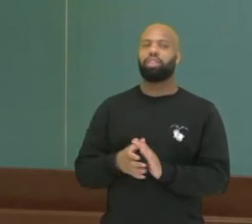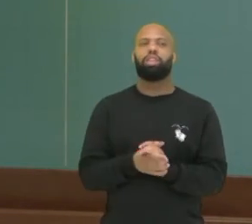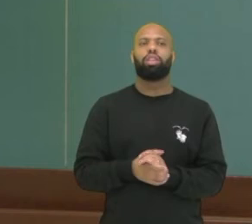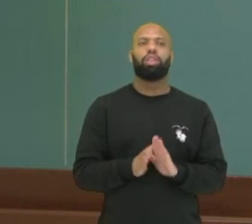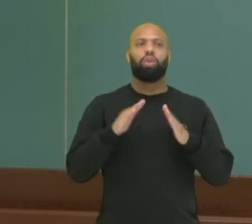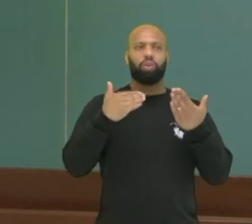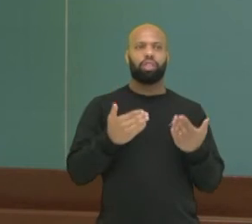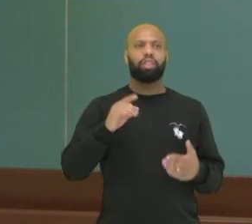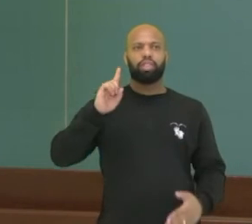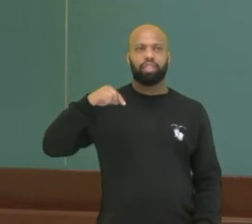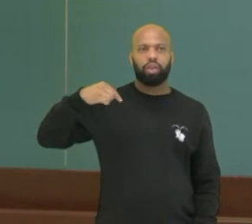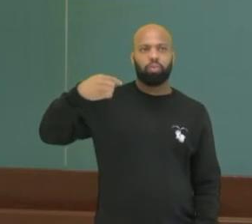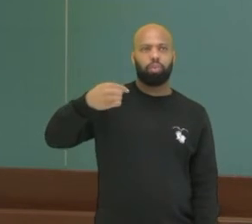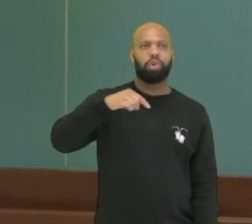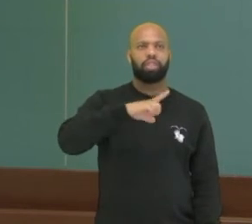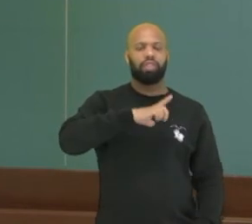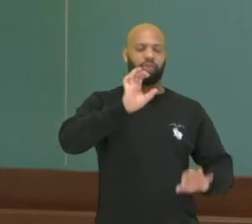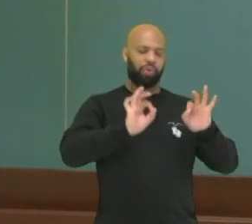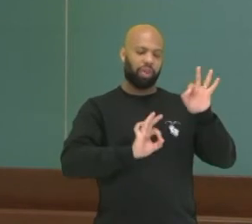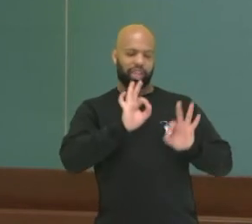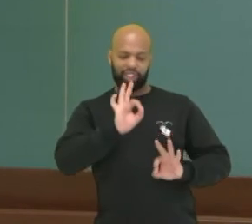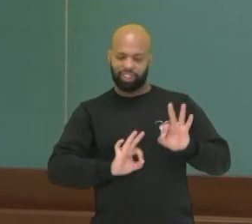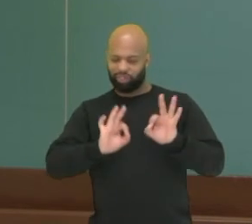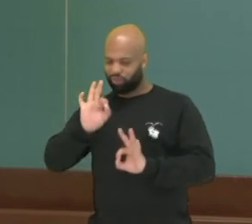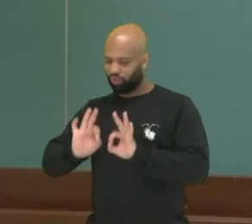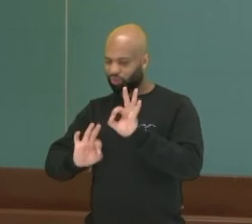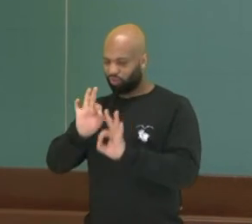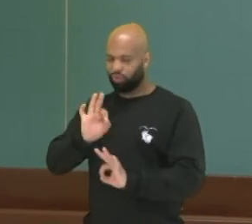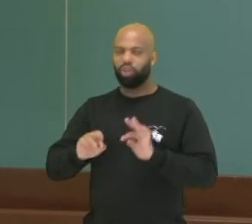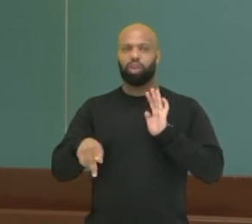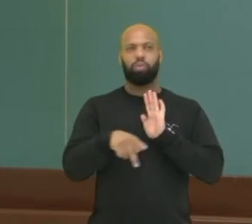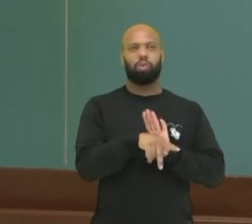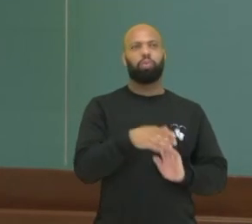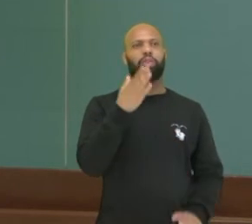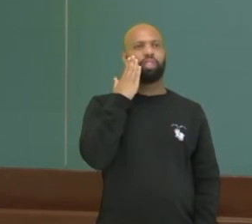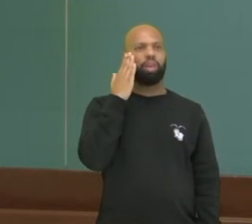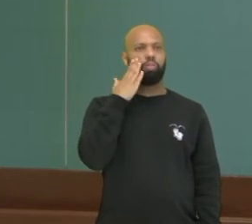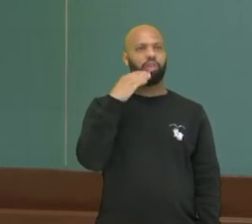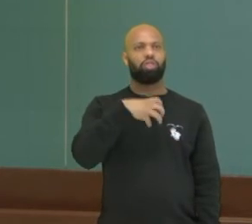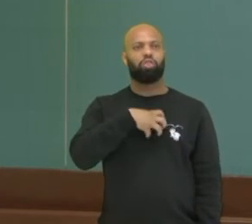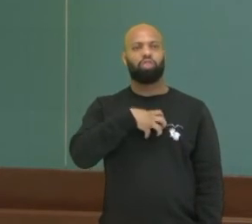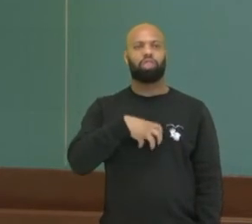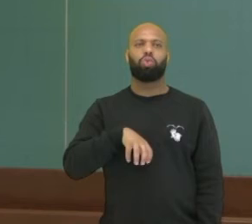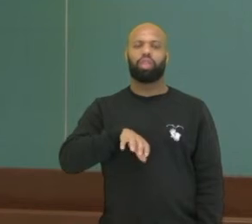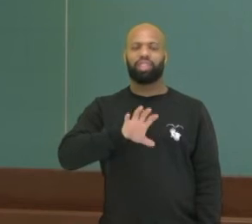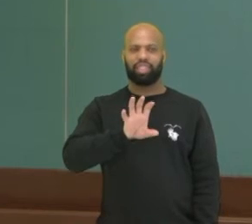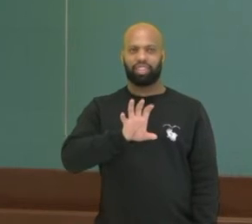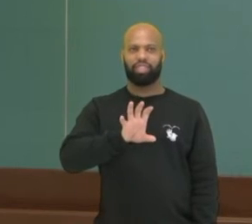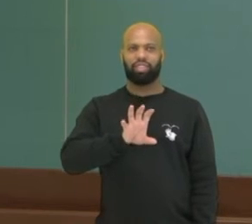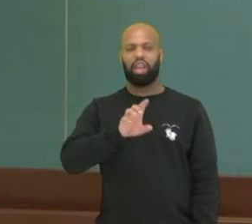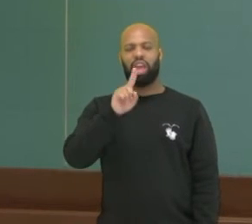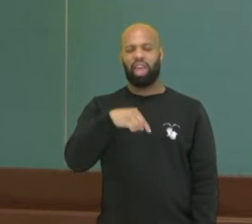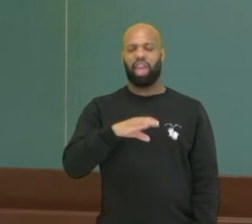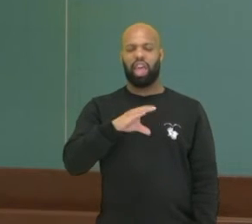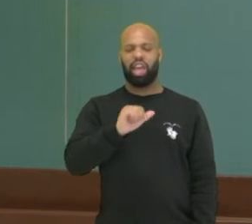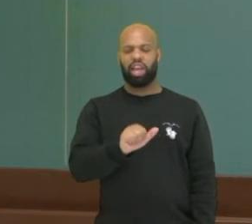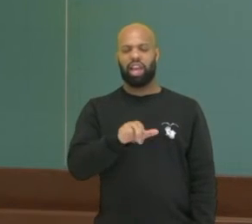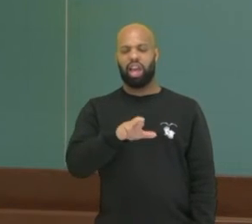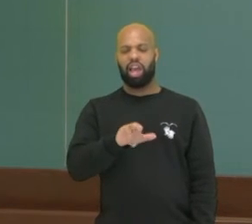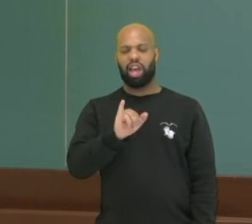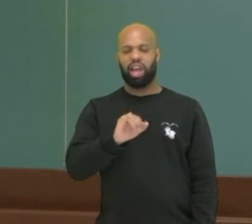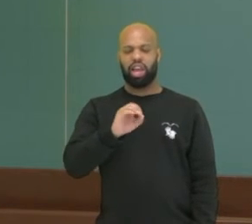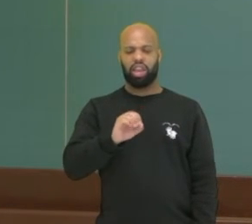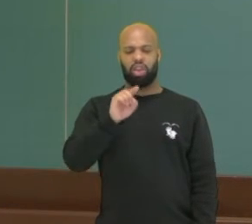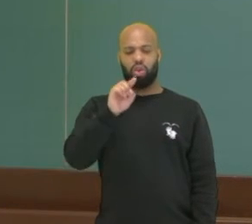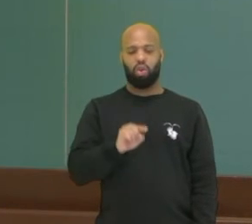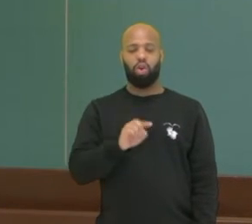aí, depois que vai ser organizado desta forma, nesse cariótipo que nós conseguimos